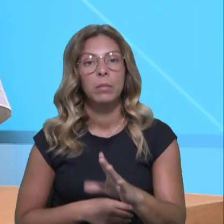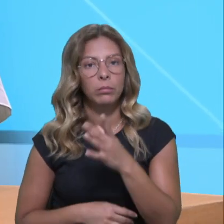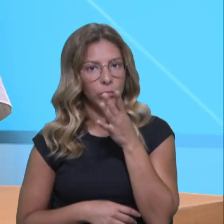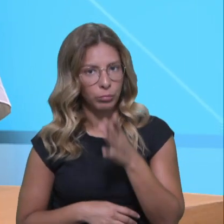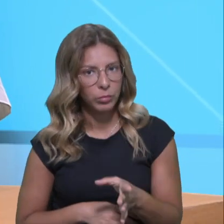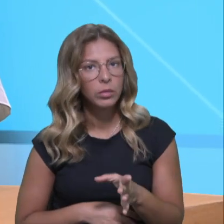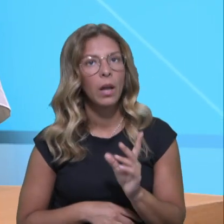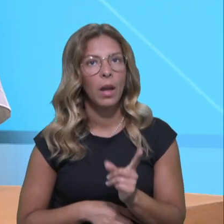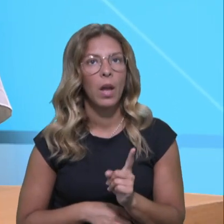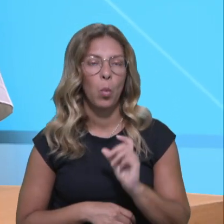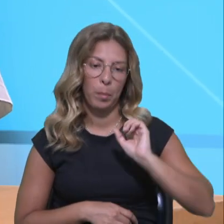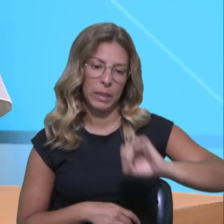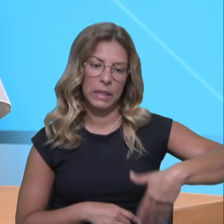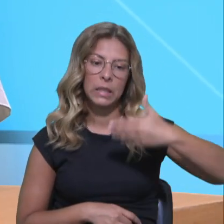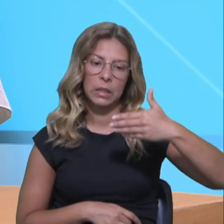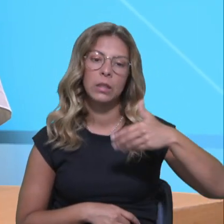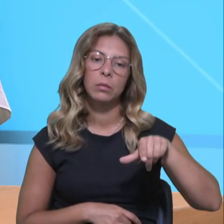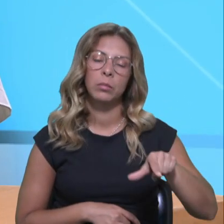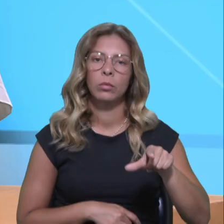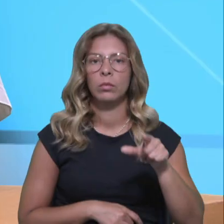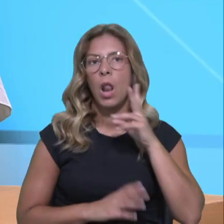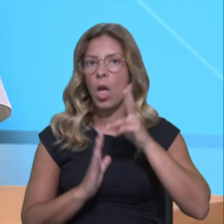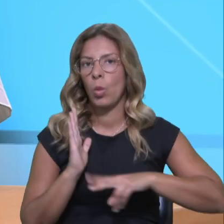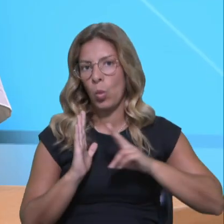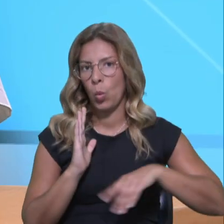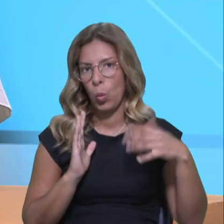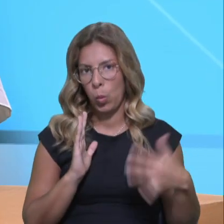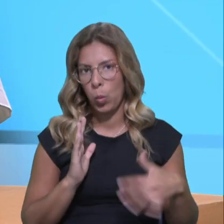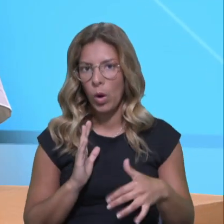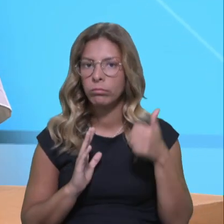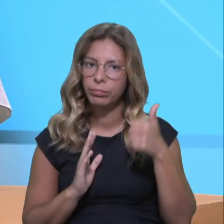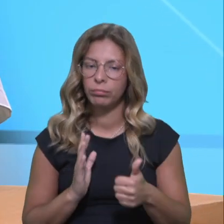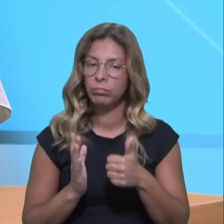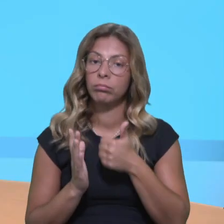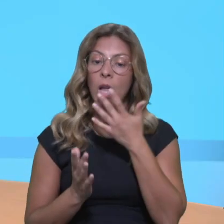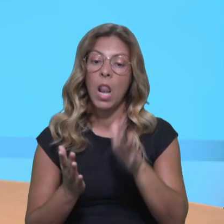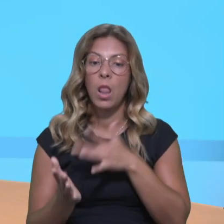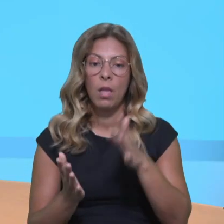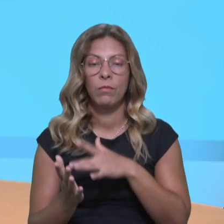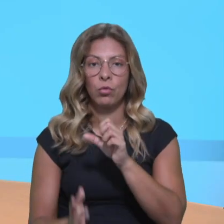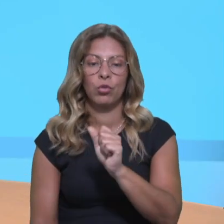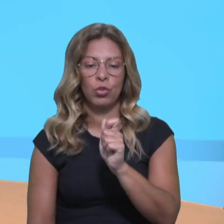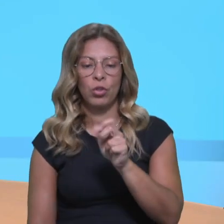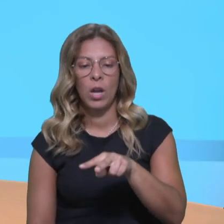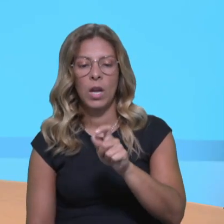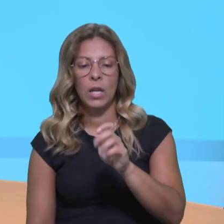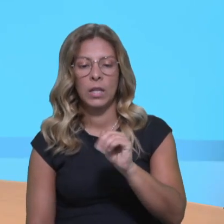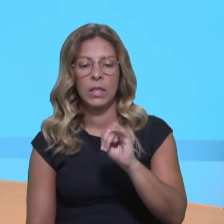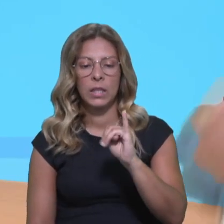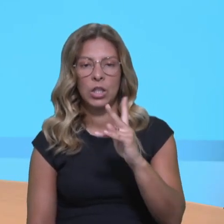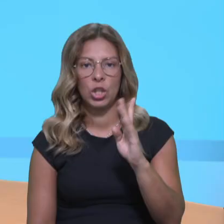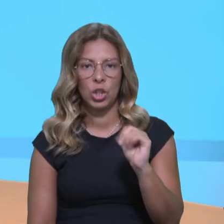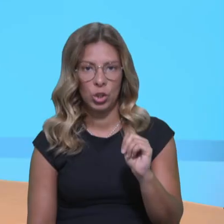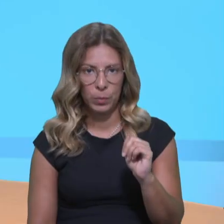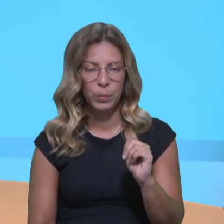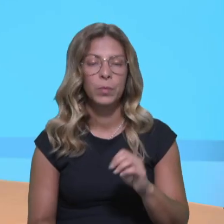a primeira leitura é de uma beleza extraordinária. E é do livro do Gênesis, essa história das cidades de Sodoma e Gomorra, não é?